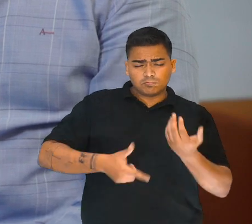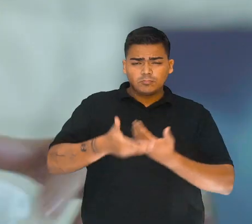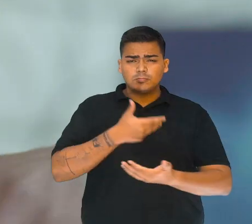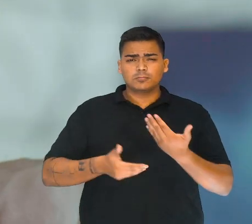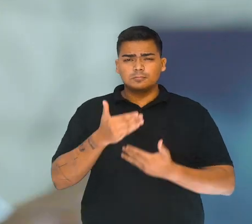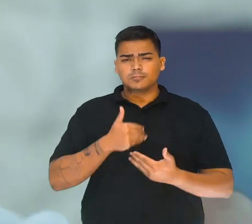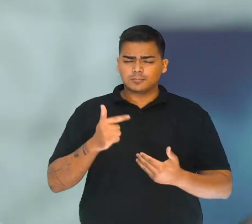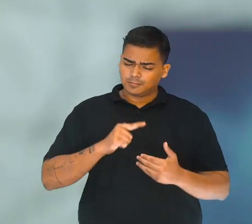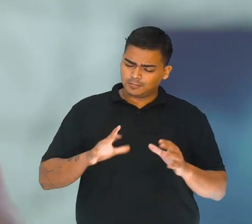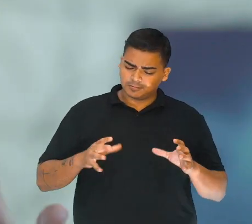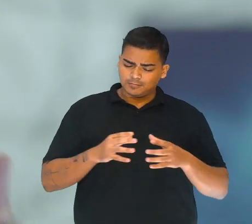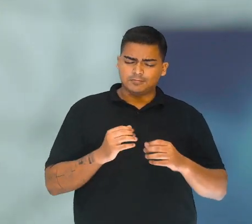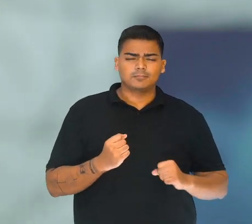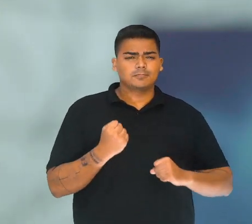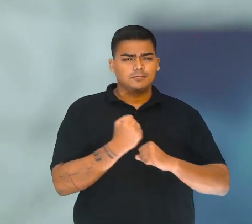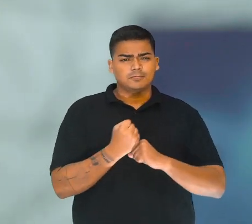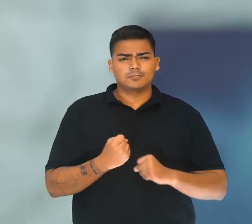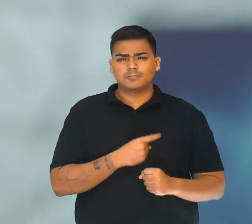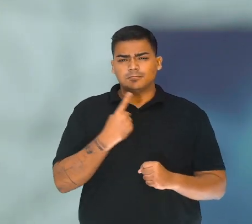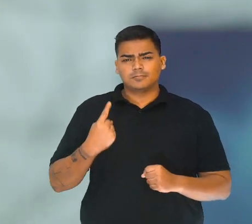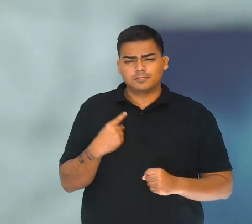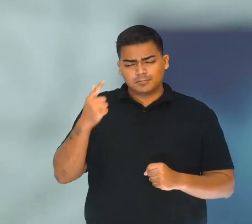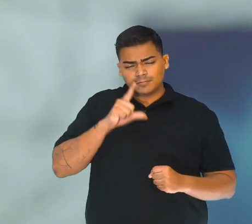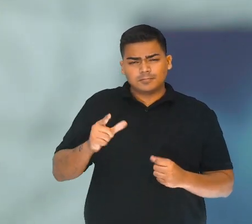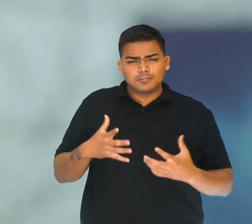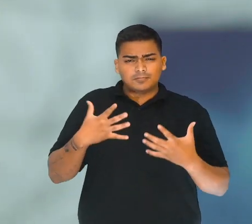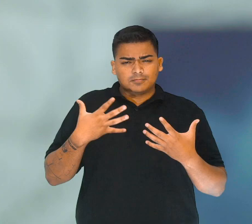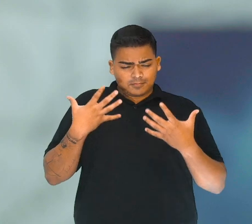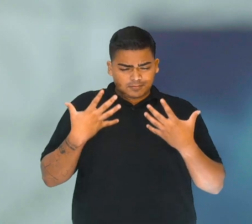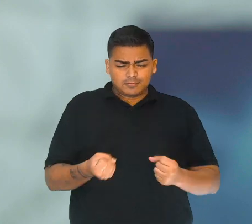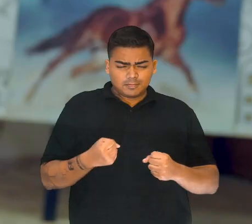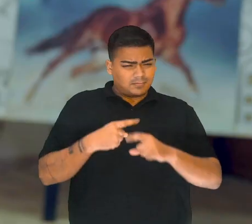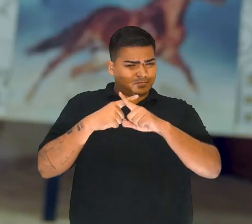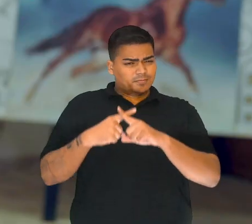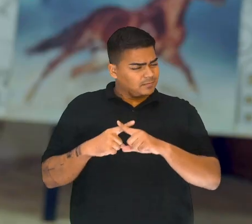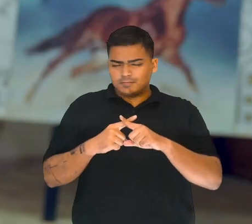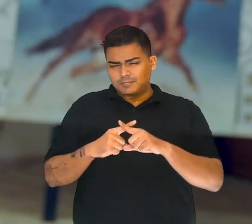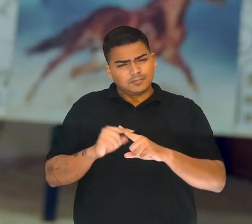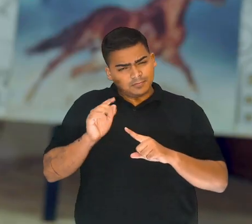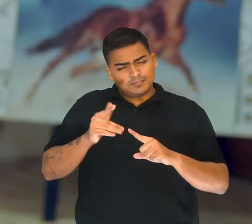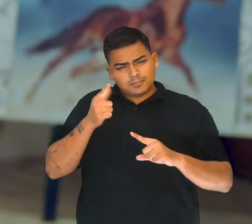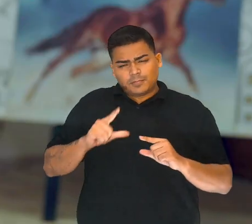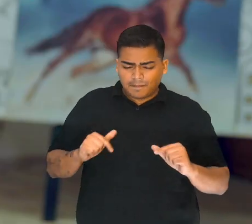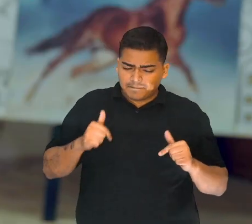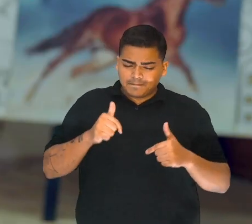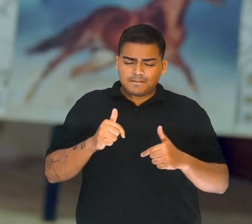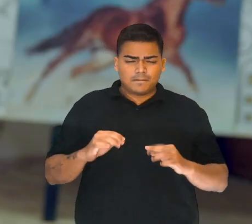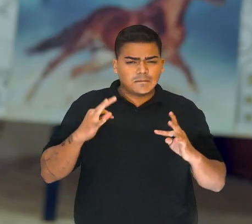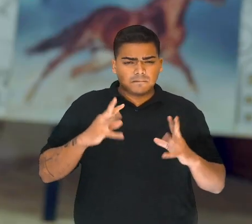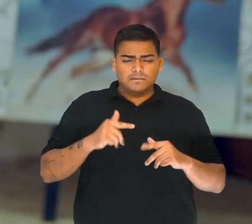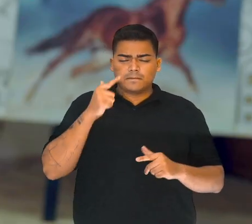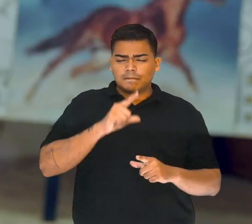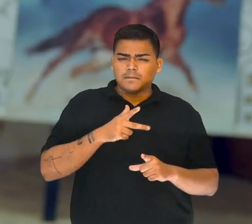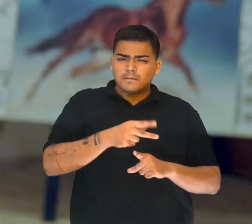cooperar. Então é uma grande corrente em que nós não estamos dispostos a disputar. Na disputa alguém perde, nós queremos ganhar, né?